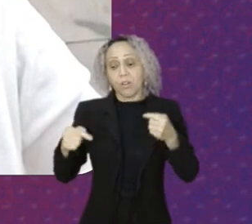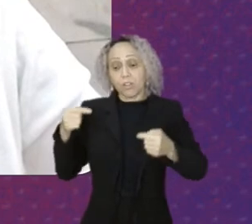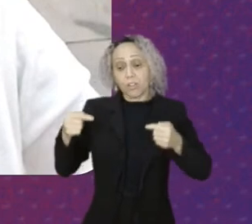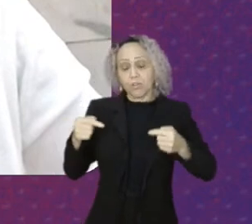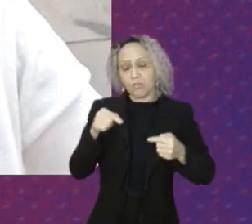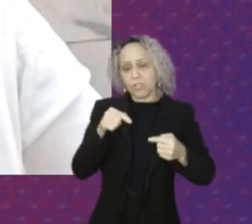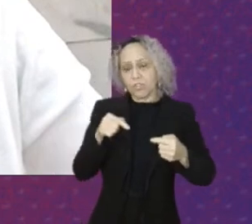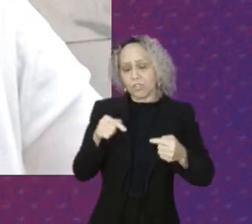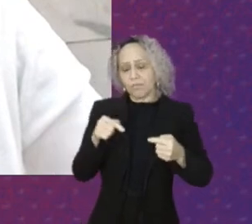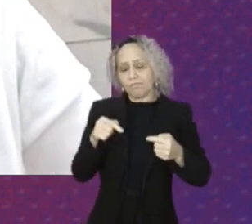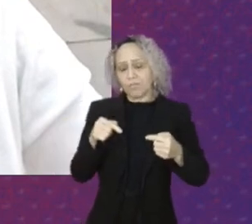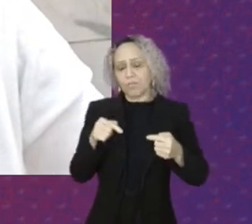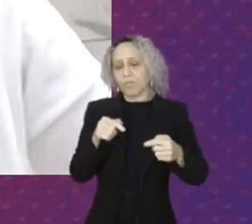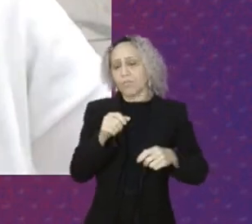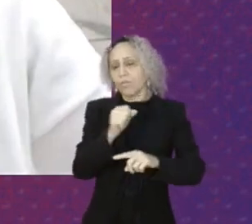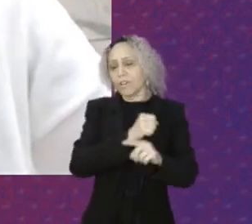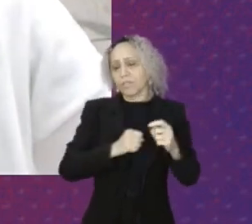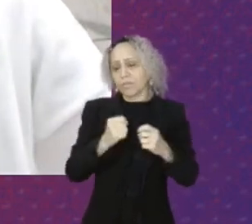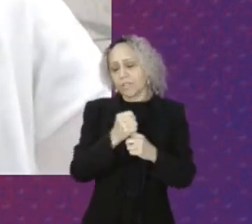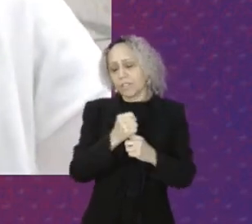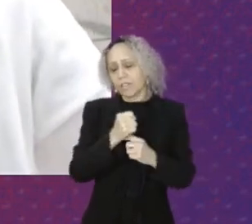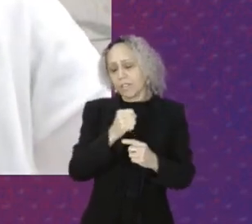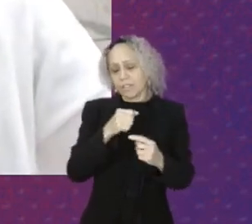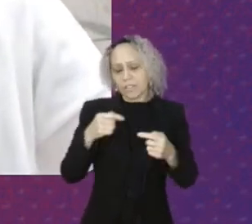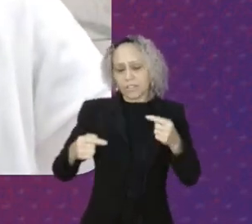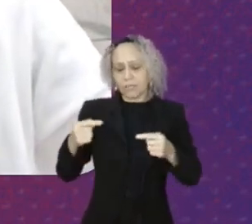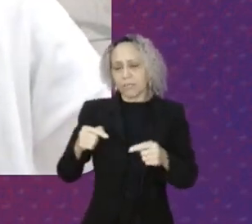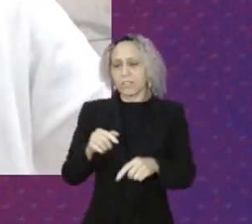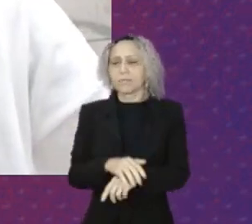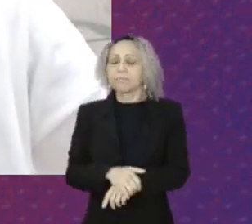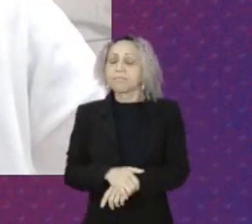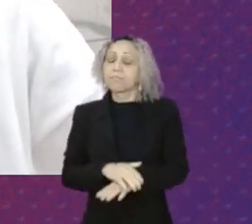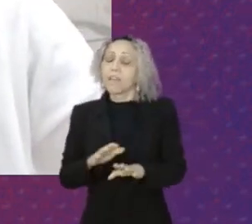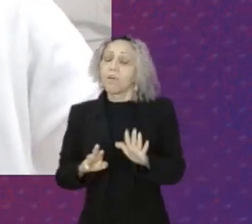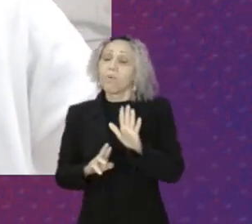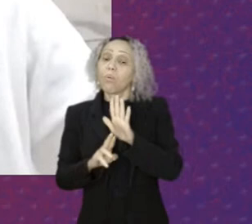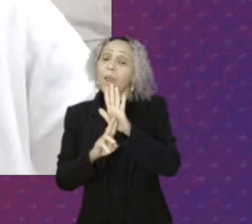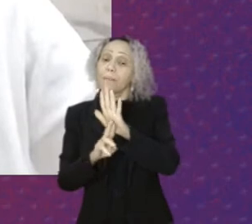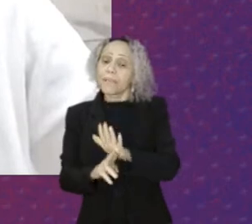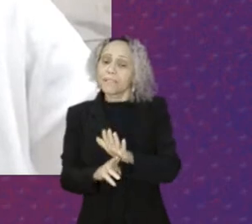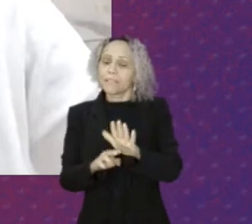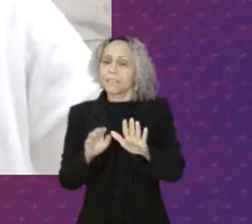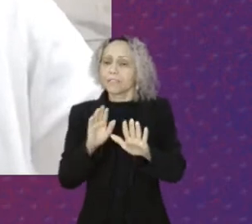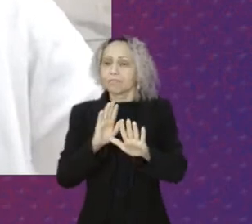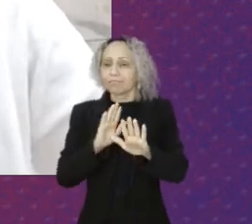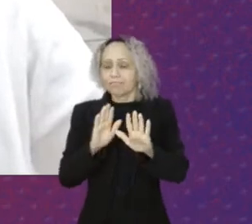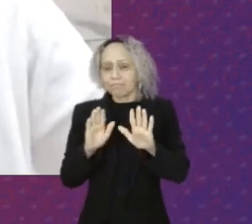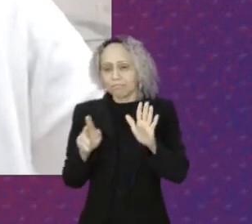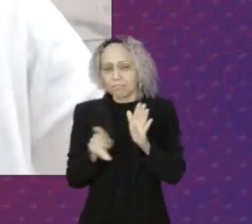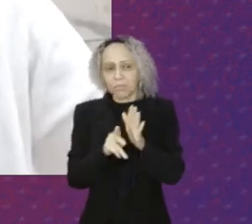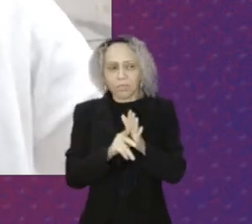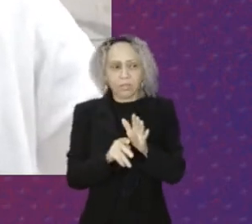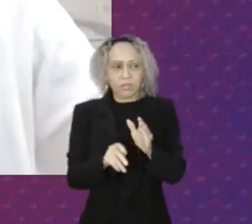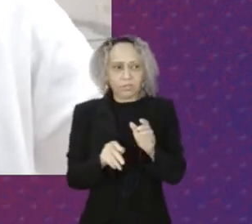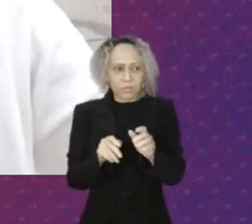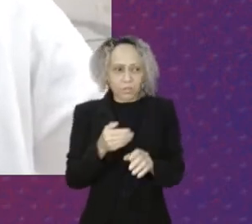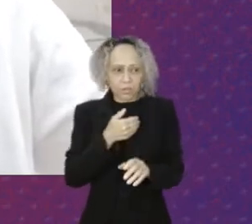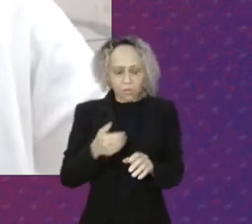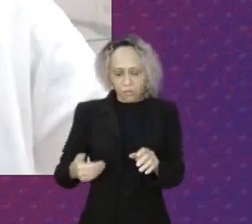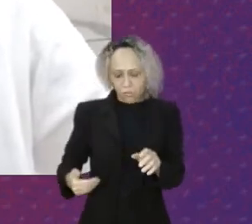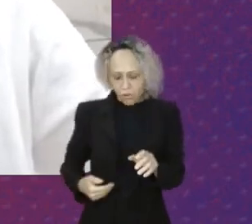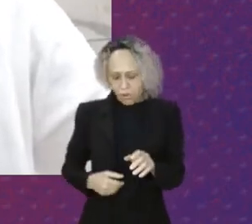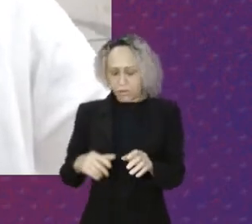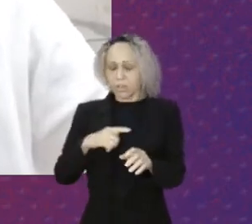importância que representantes de governo têm nessa discussão, então ter um presidente hoje,